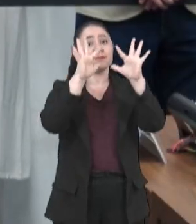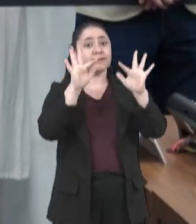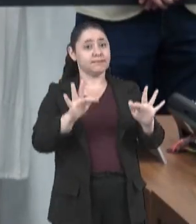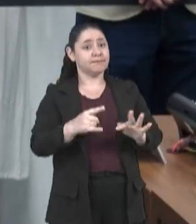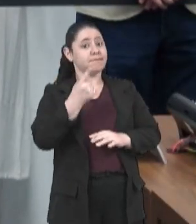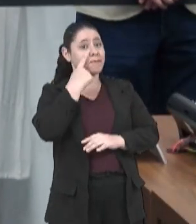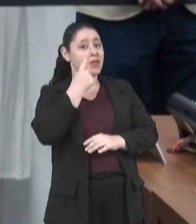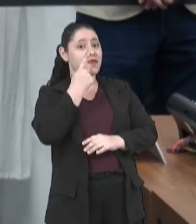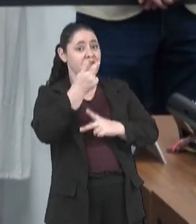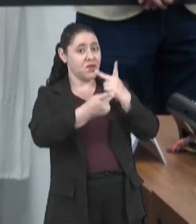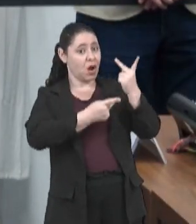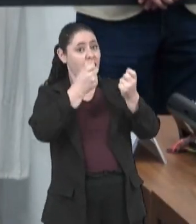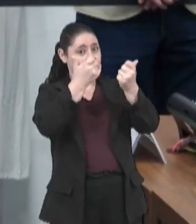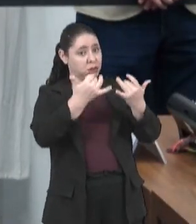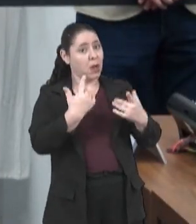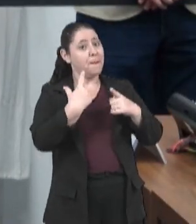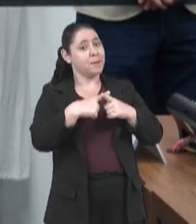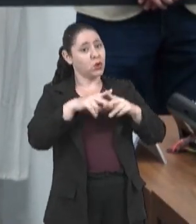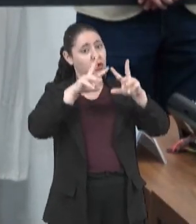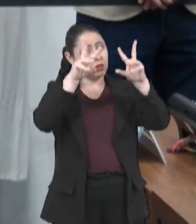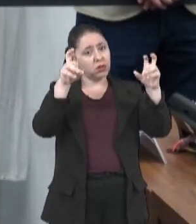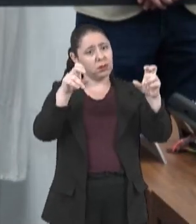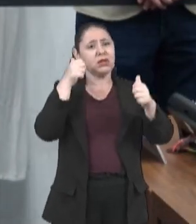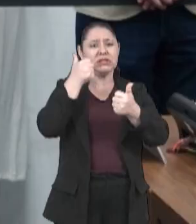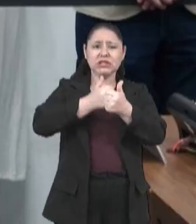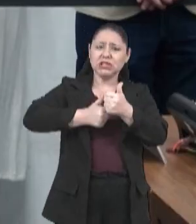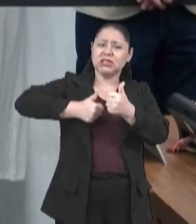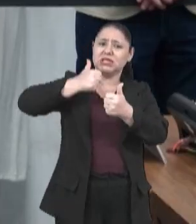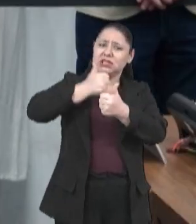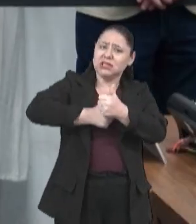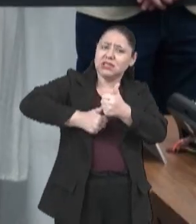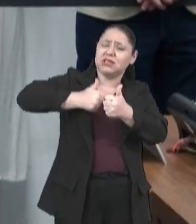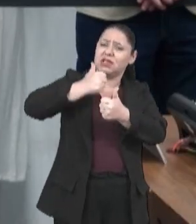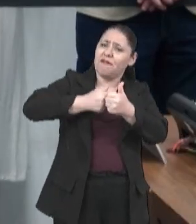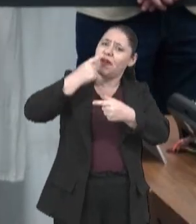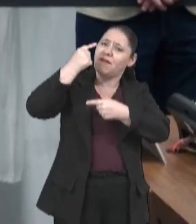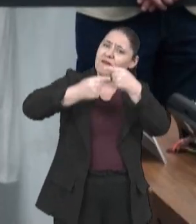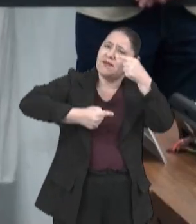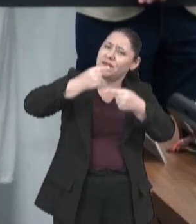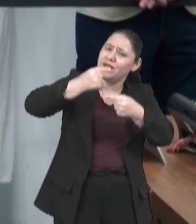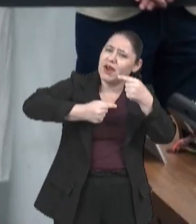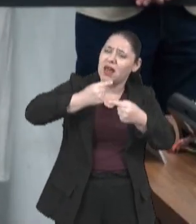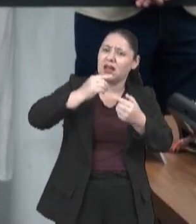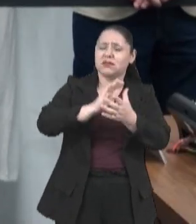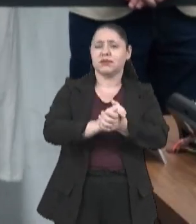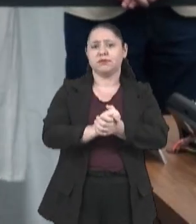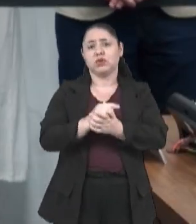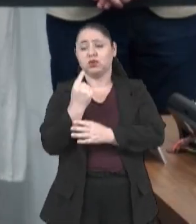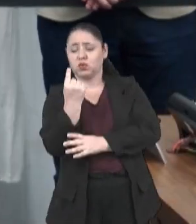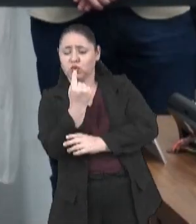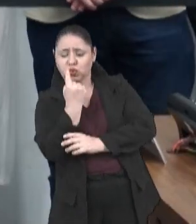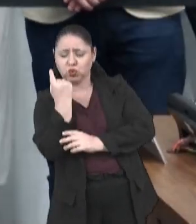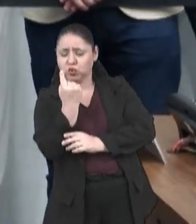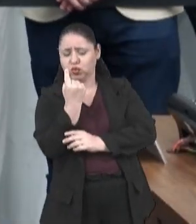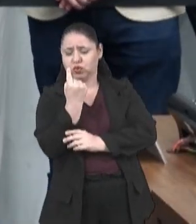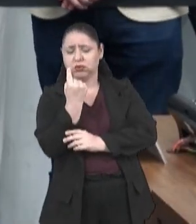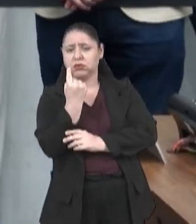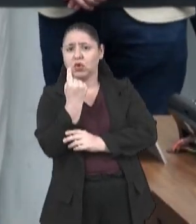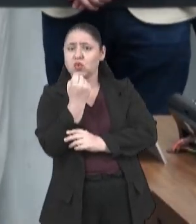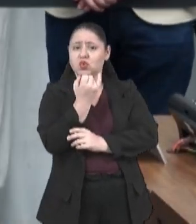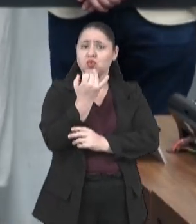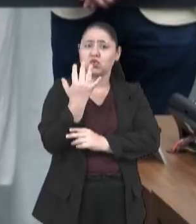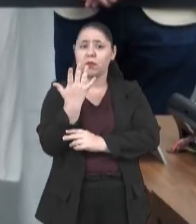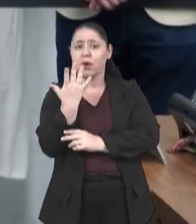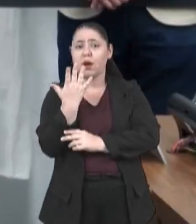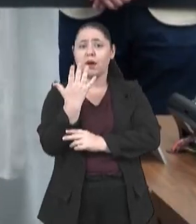feliz de ver a fala de Vossa Excelência, porque é um tema que eu tenho debatido aqui nessa casa de maneira solitária, até que esses